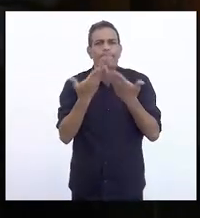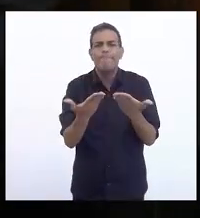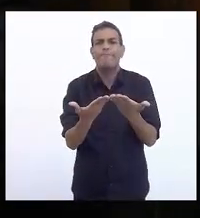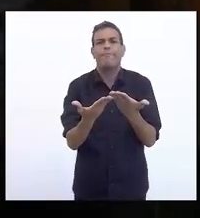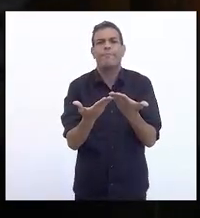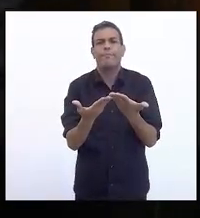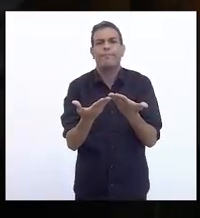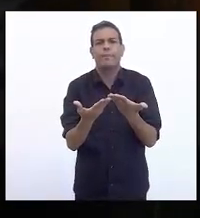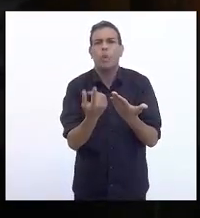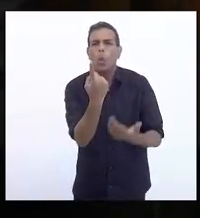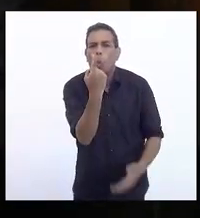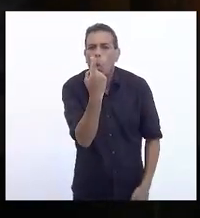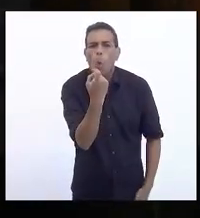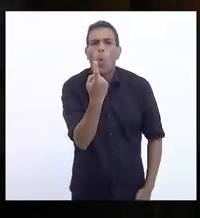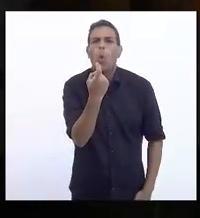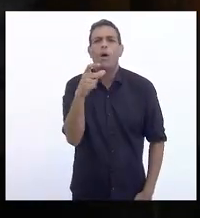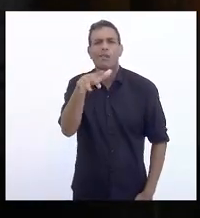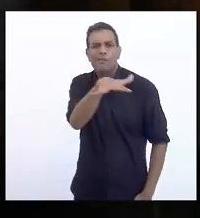projeto,